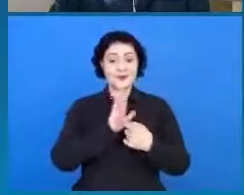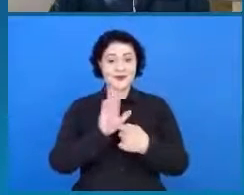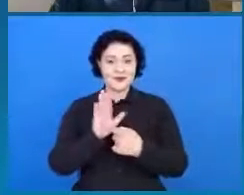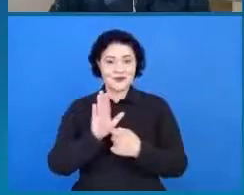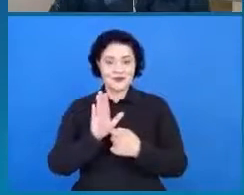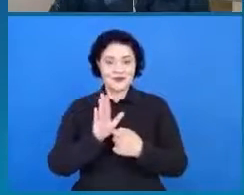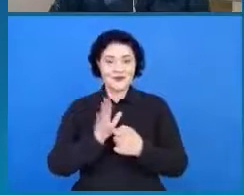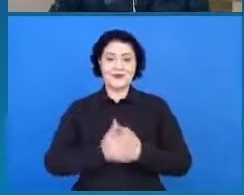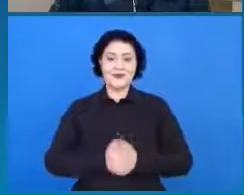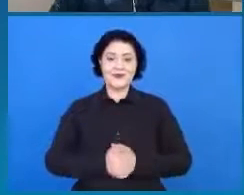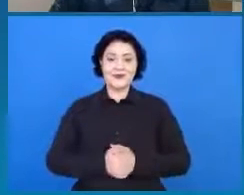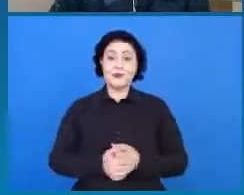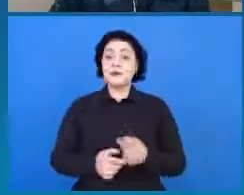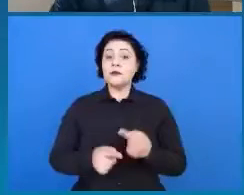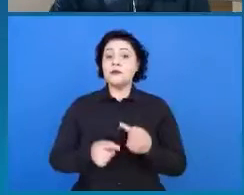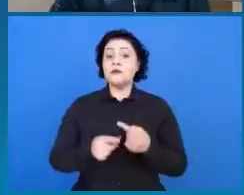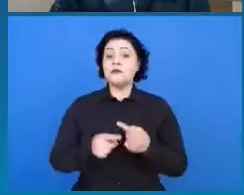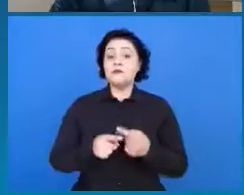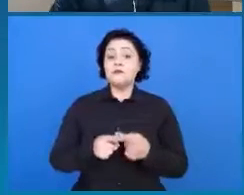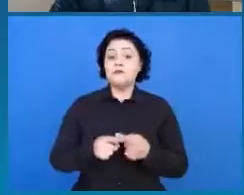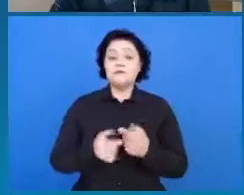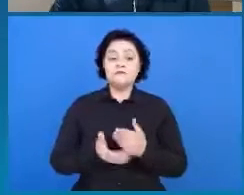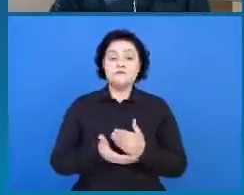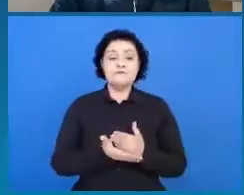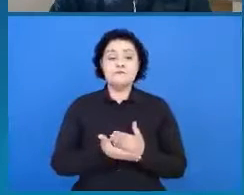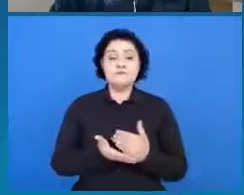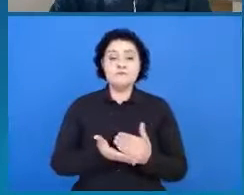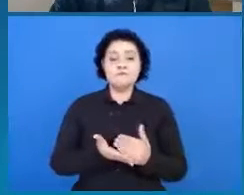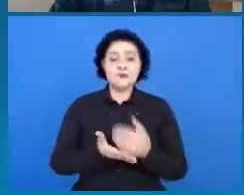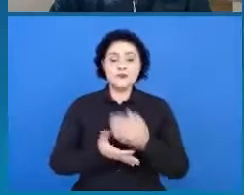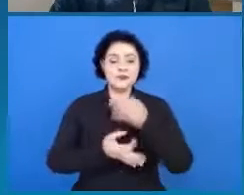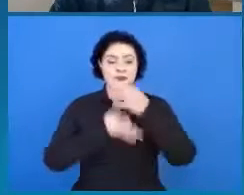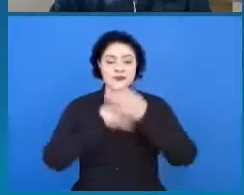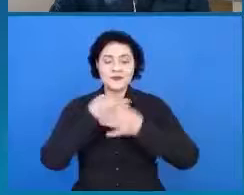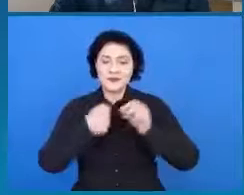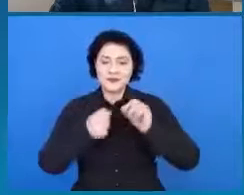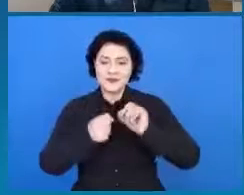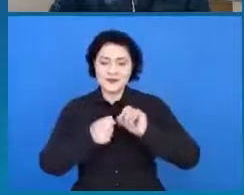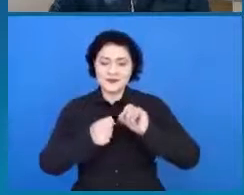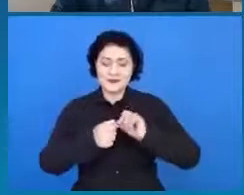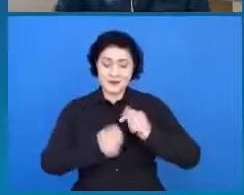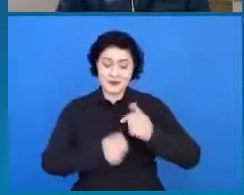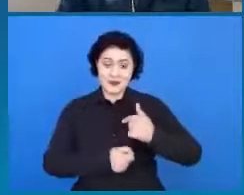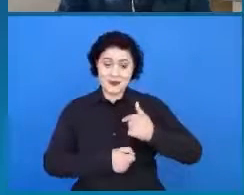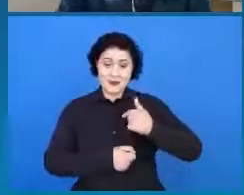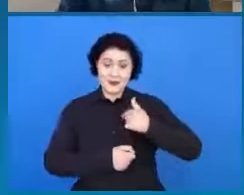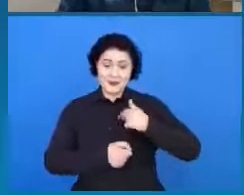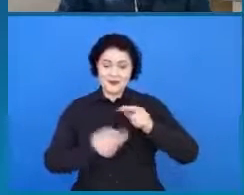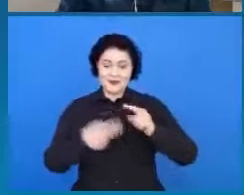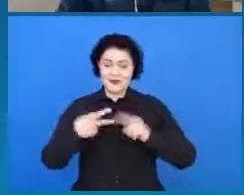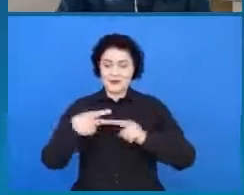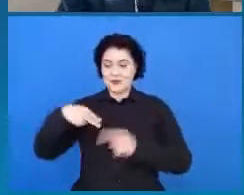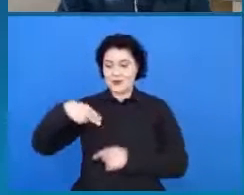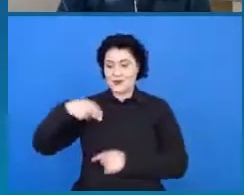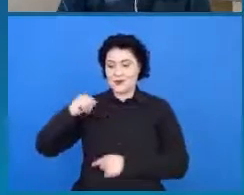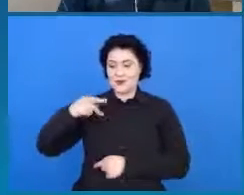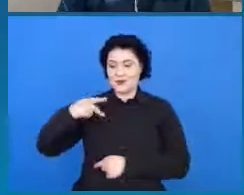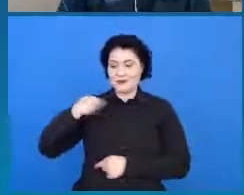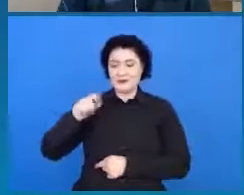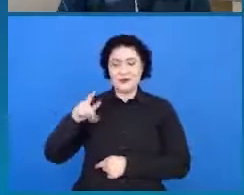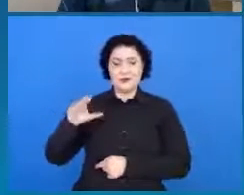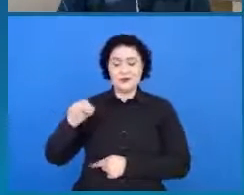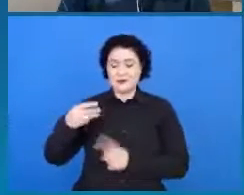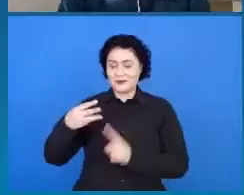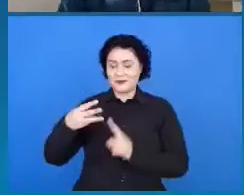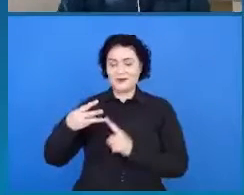deles no ar até porque desde o início nos comentários que fizemos eu sou Napoleão e e